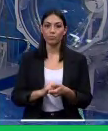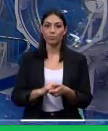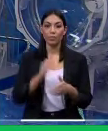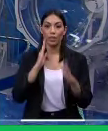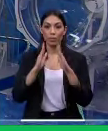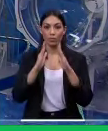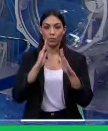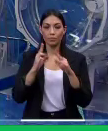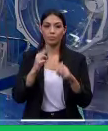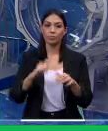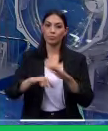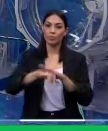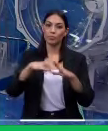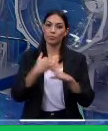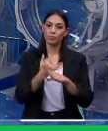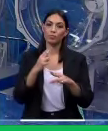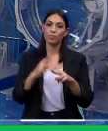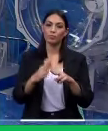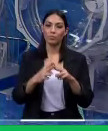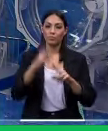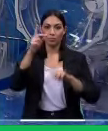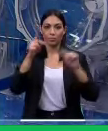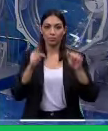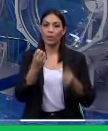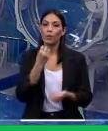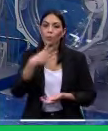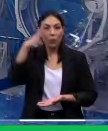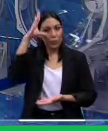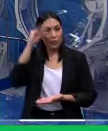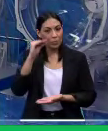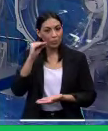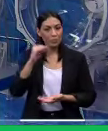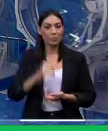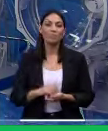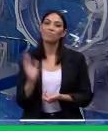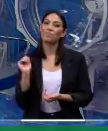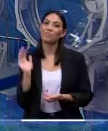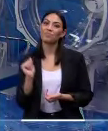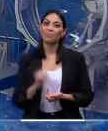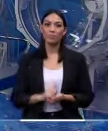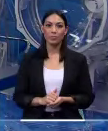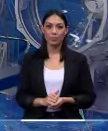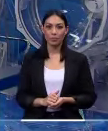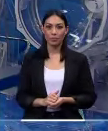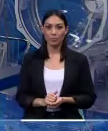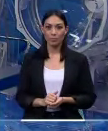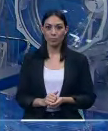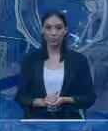Facebook e do YouTube da Caixa da Rede TV. Uma ótima noite para você e até mais!